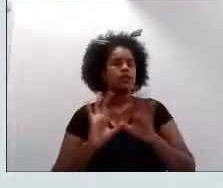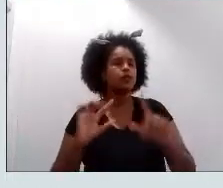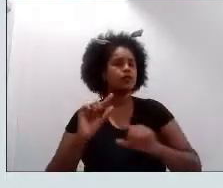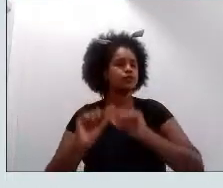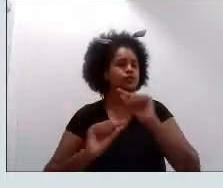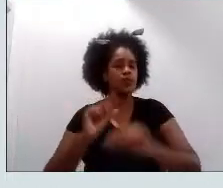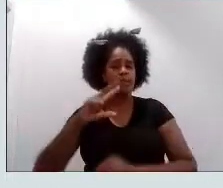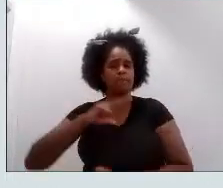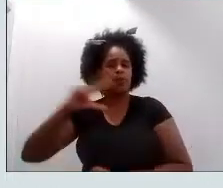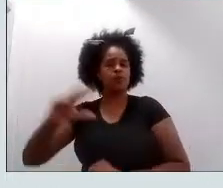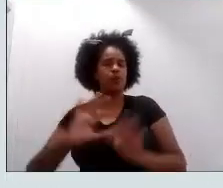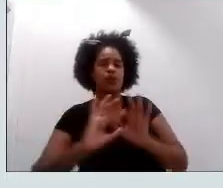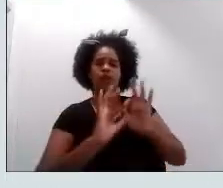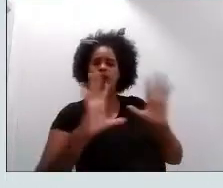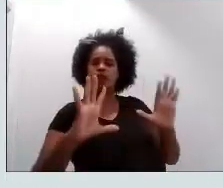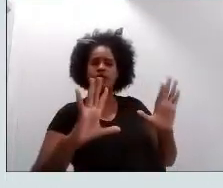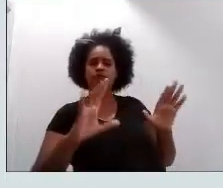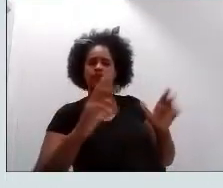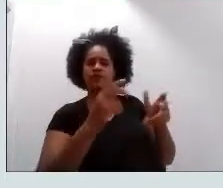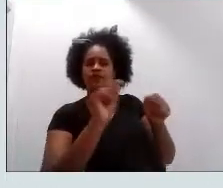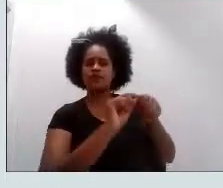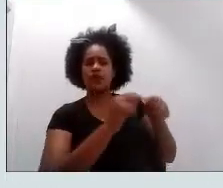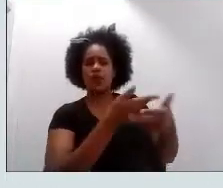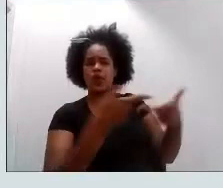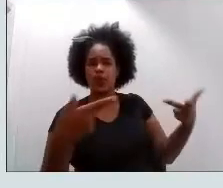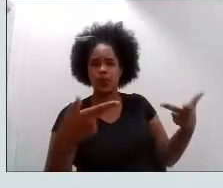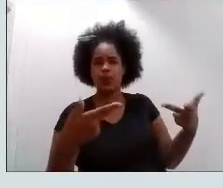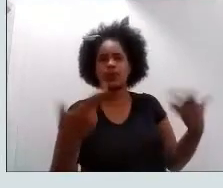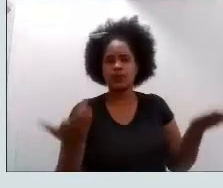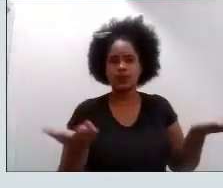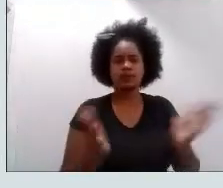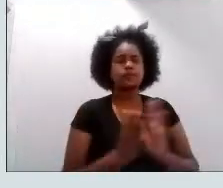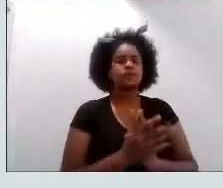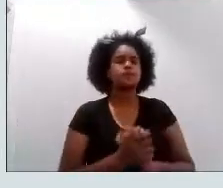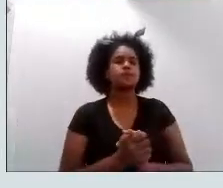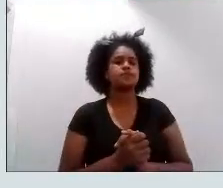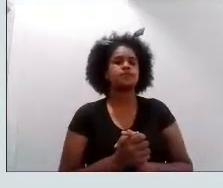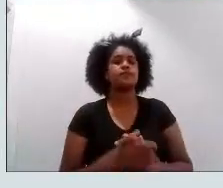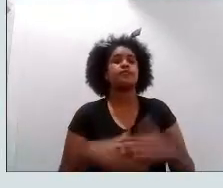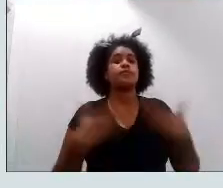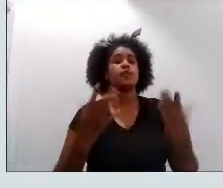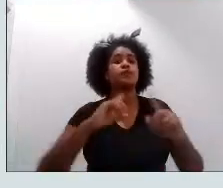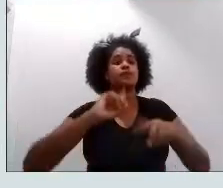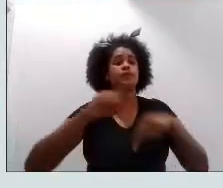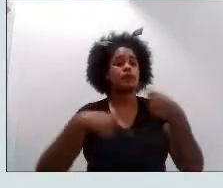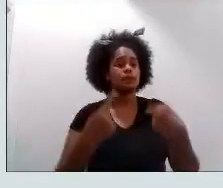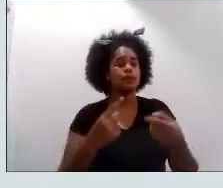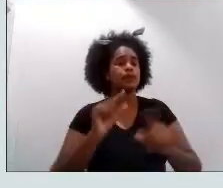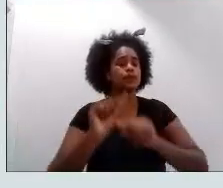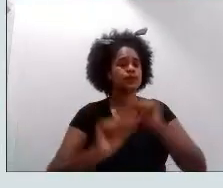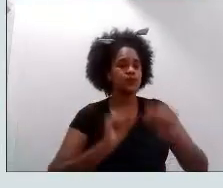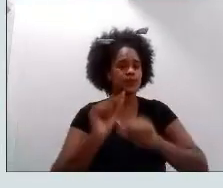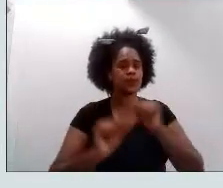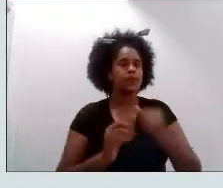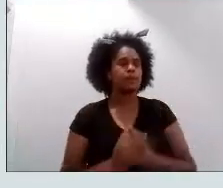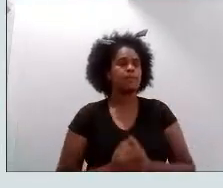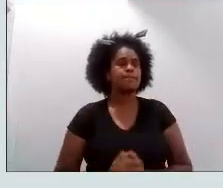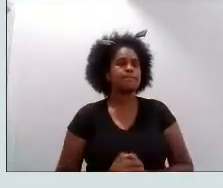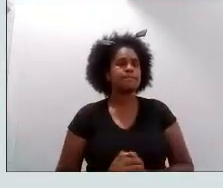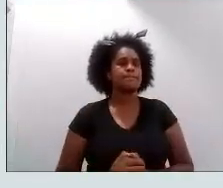estendendo também aos povos indígenas. Depois, eles tiveram,